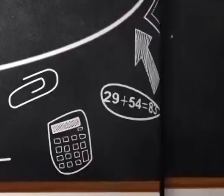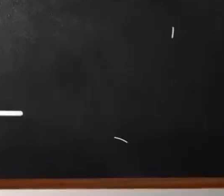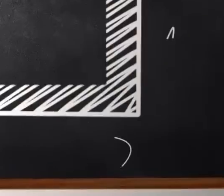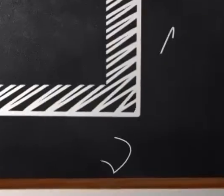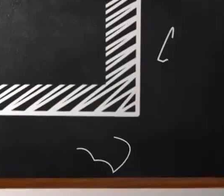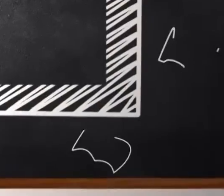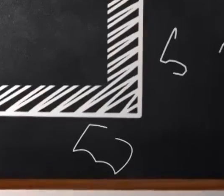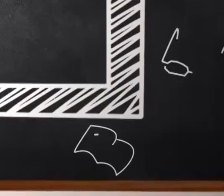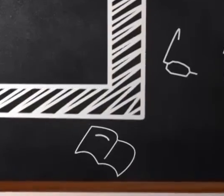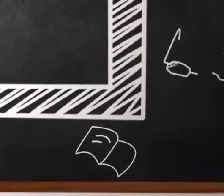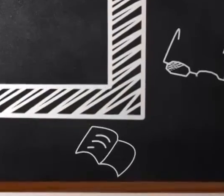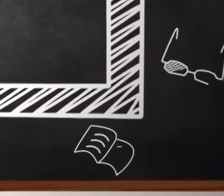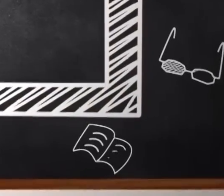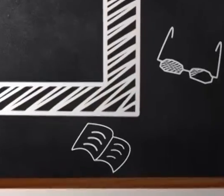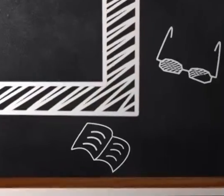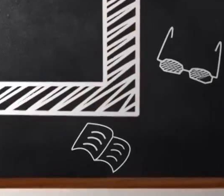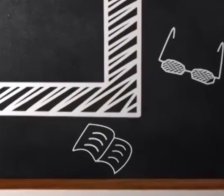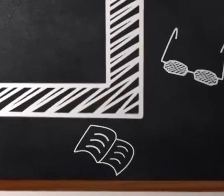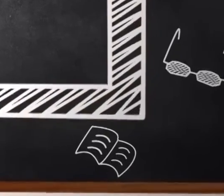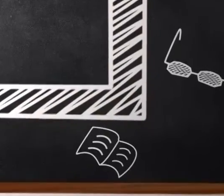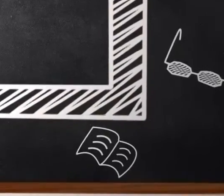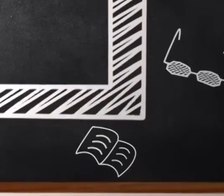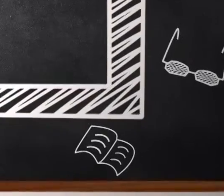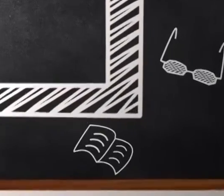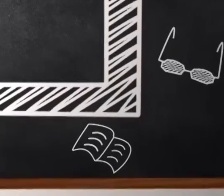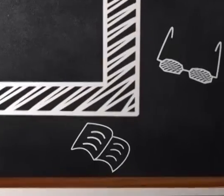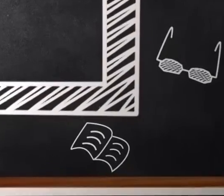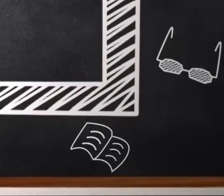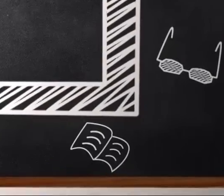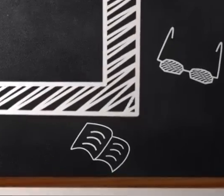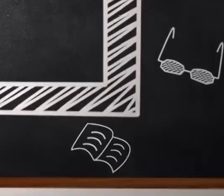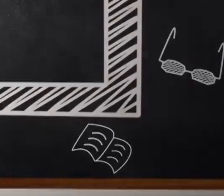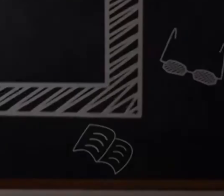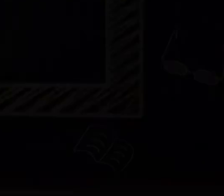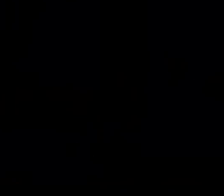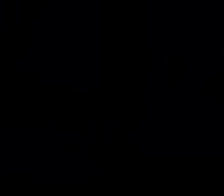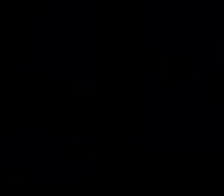essa fuga da realidade, porque ele não vai falar dos problemas reais ali. Ele vai falar dessa criação que ele fez